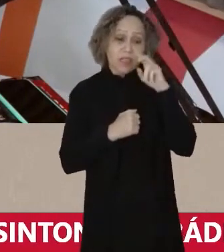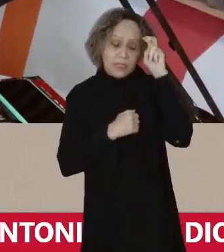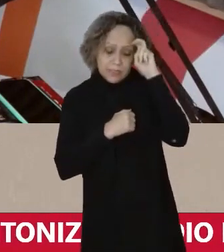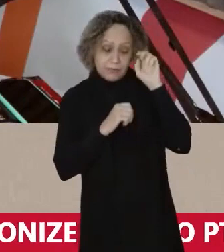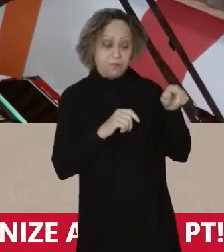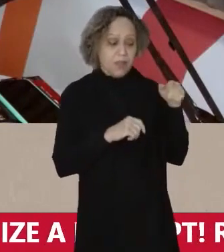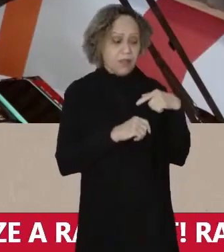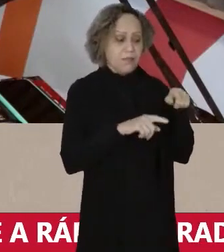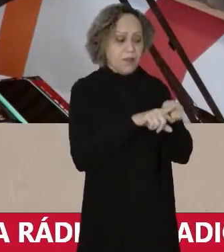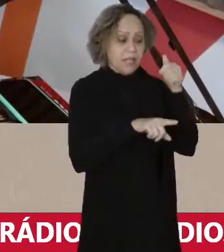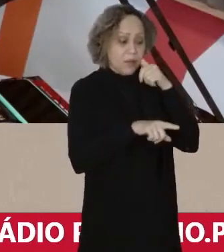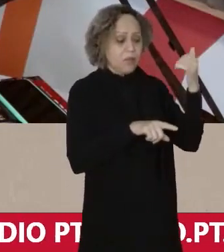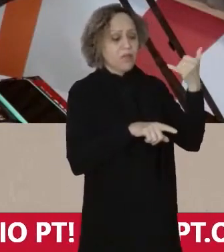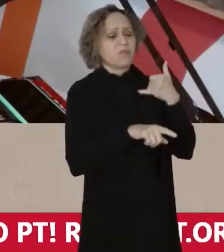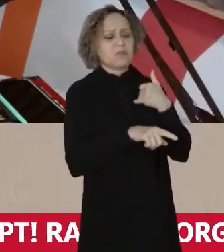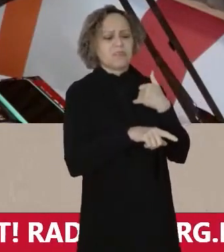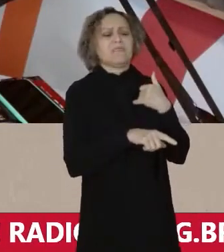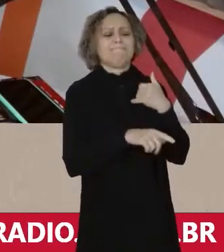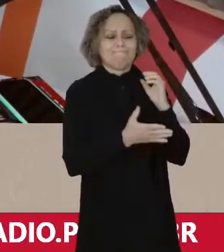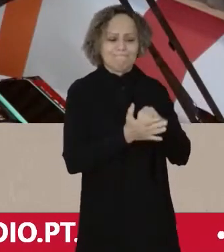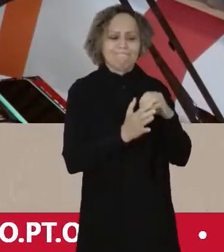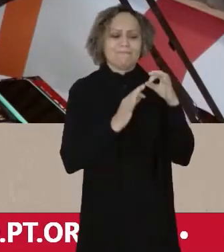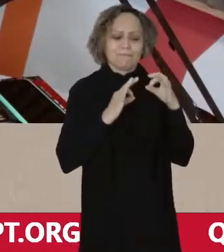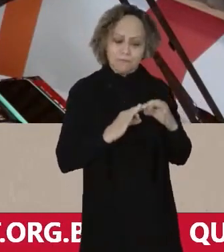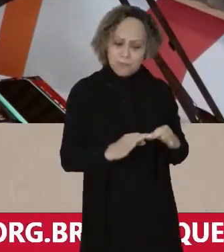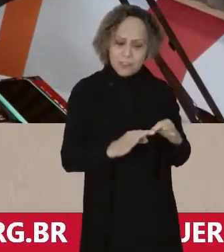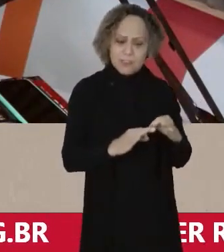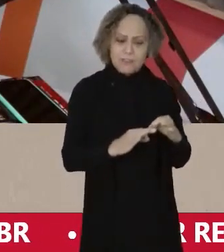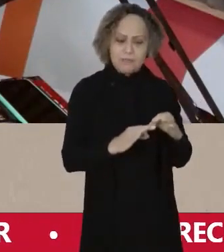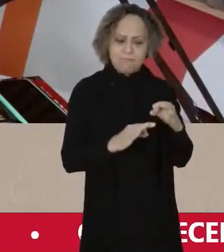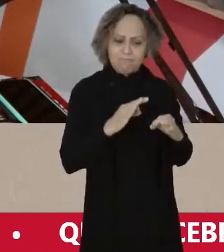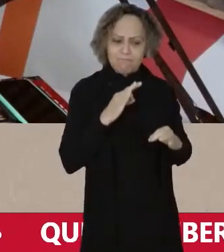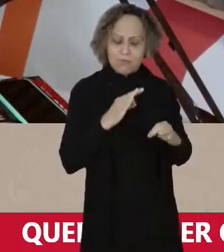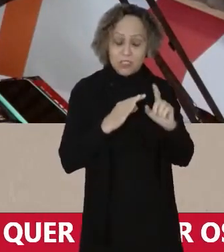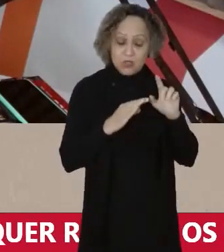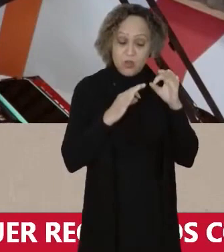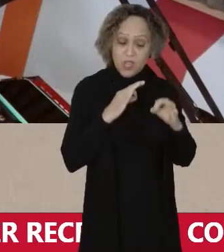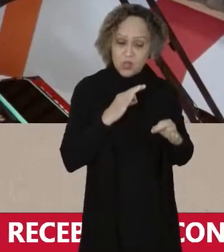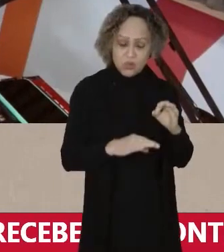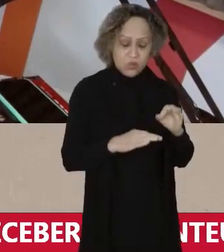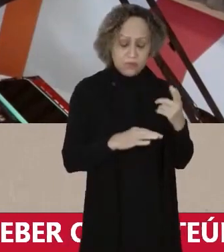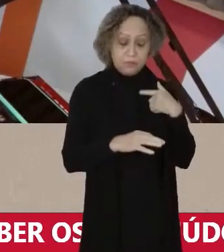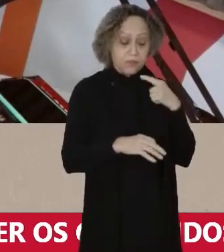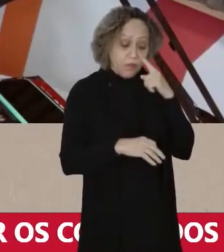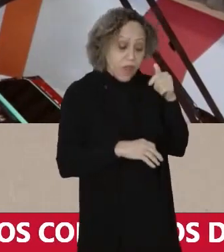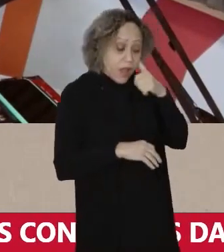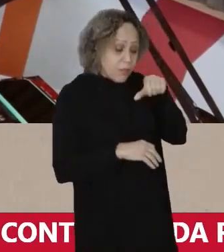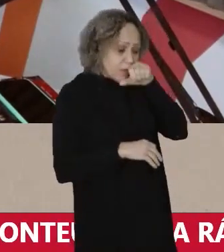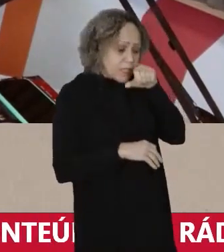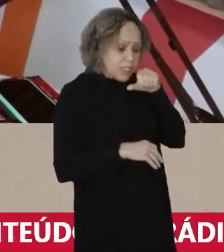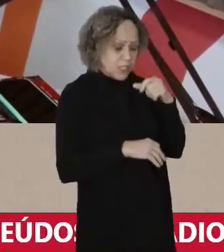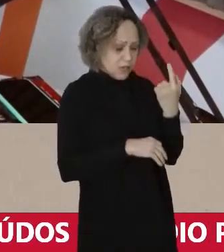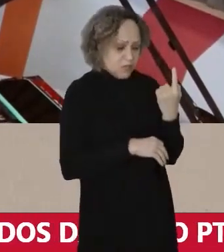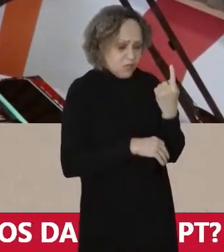minha carteira. Aí eu falei, o que eu tiver eu vou dar para ela. Ela com um bebê no colo, com mais uma Ai, bebezinha, meu Deus.